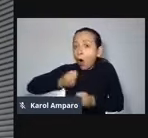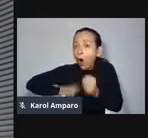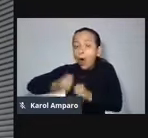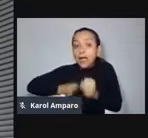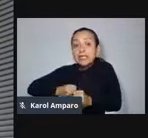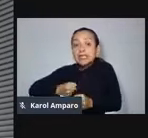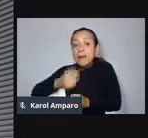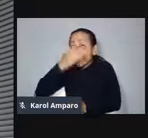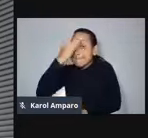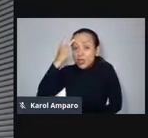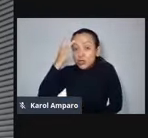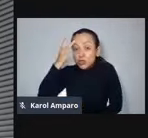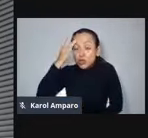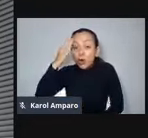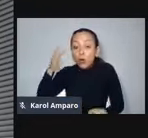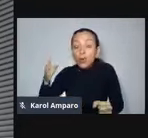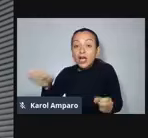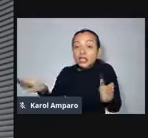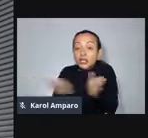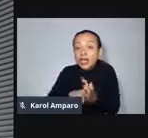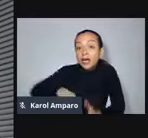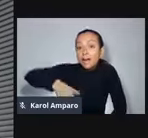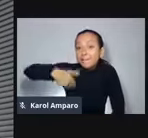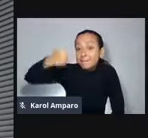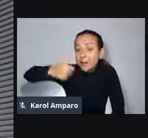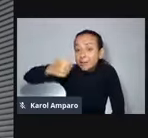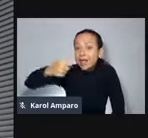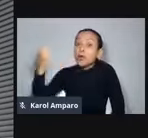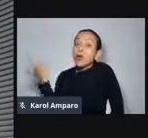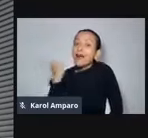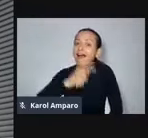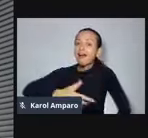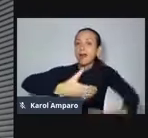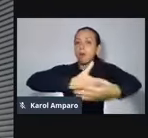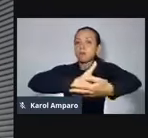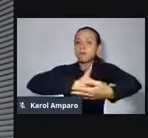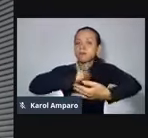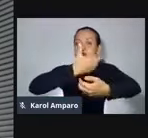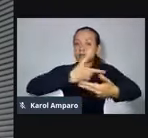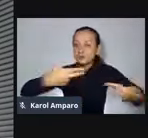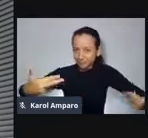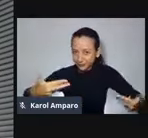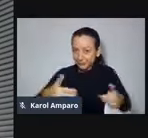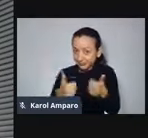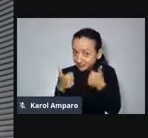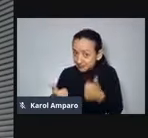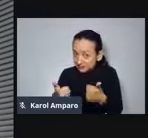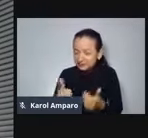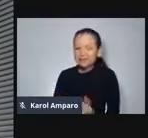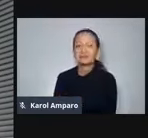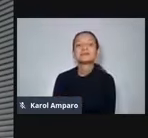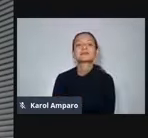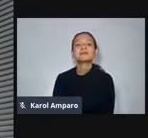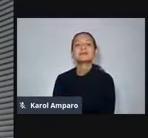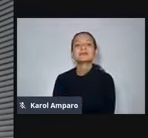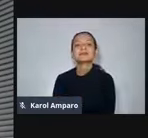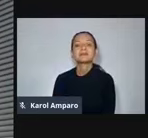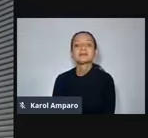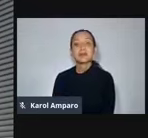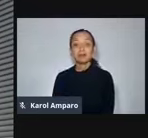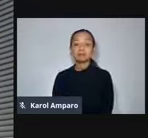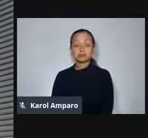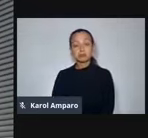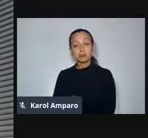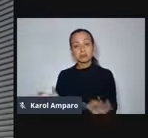chegar primeiro vai saborear aquele cesto cheio de frutas, né? Ele se